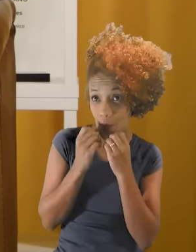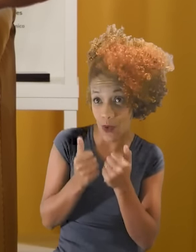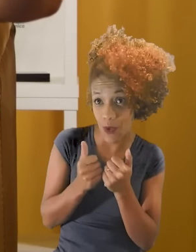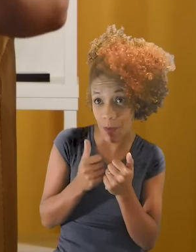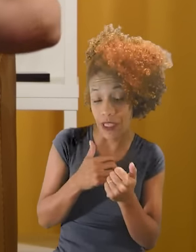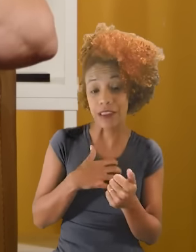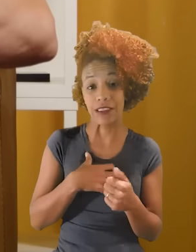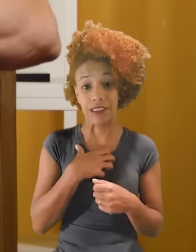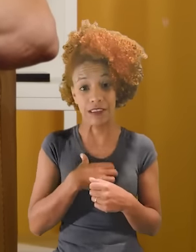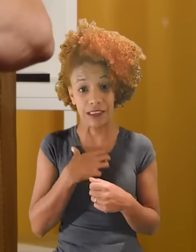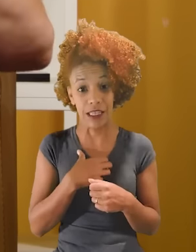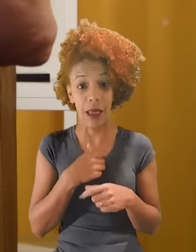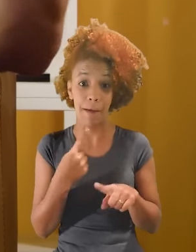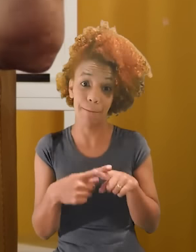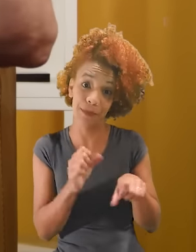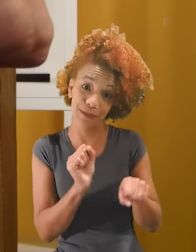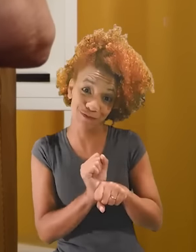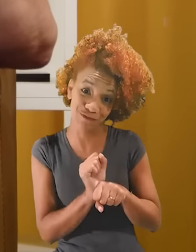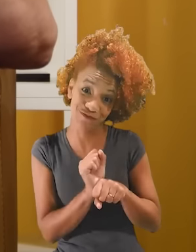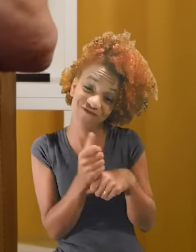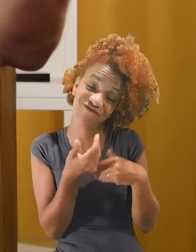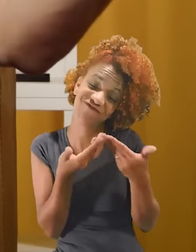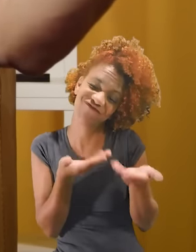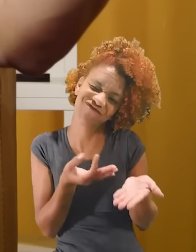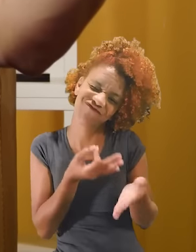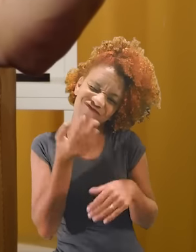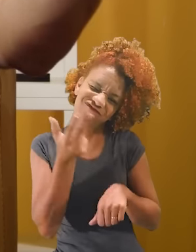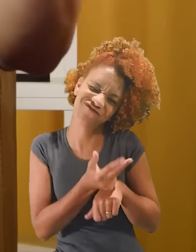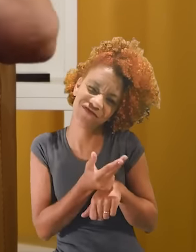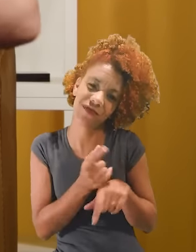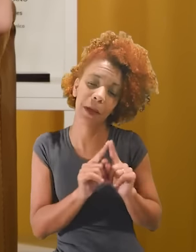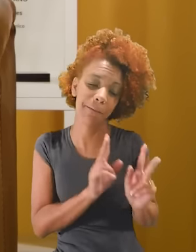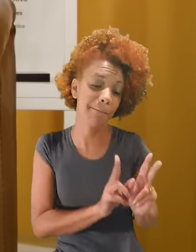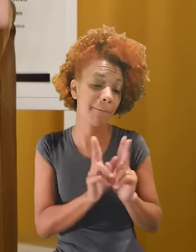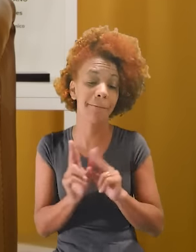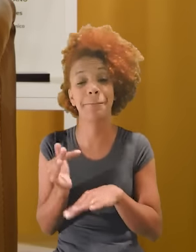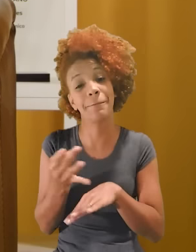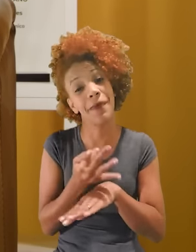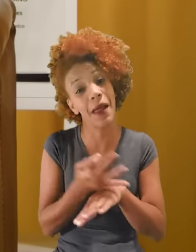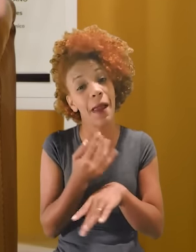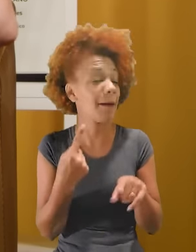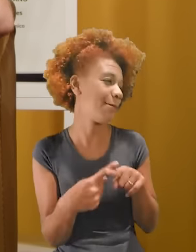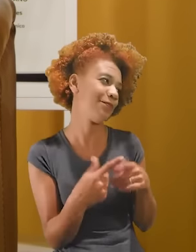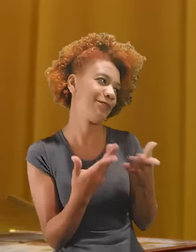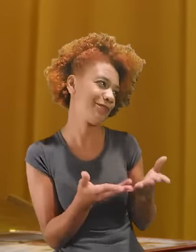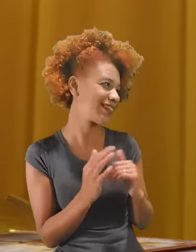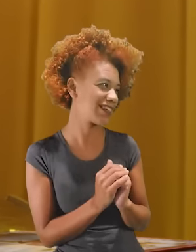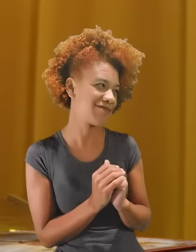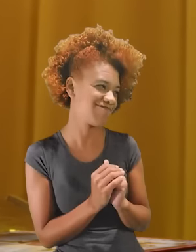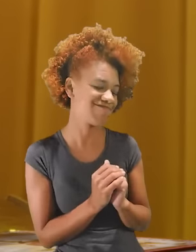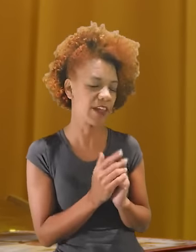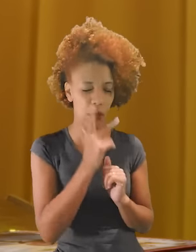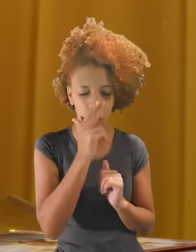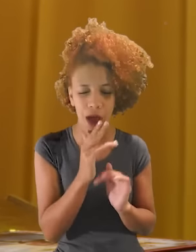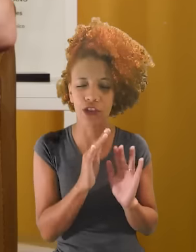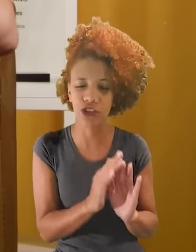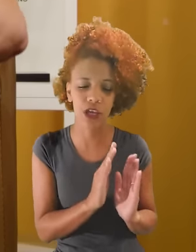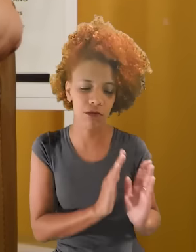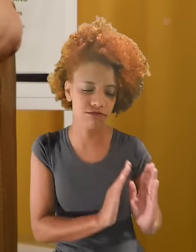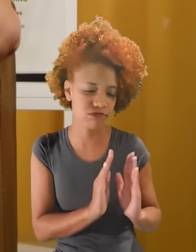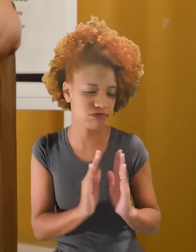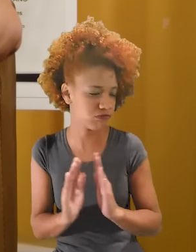Você está irritado porque eu vou pausar? Pois é, esse é meu programa. Vai ser o tempo todo, é insuportável. Não, mas é porque... Que é isso, fala. Porque eu acho que a gente vai pegando a linha